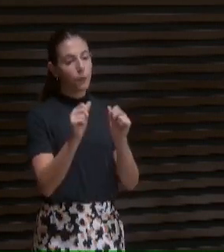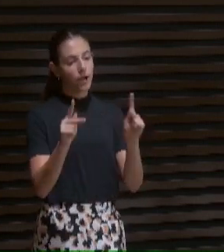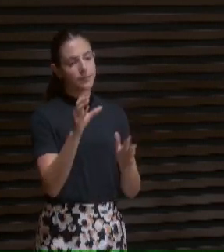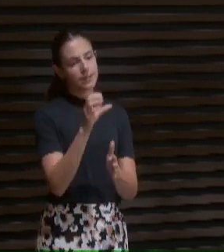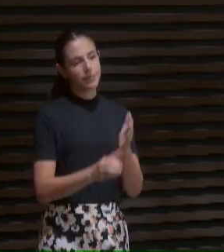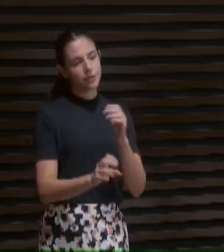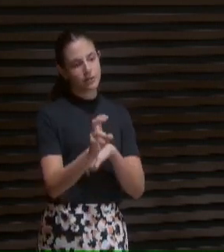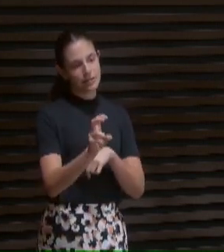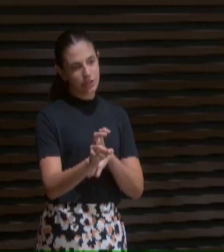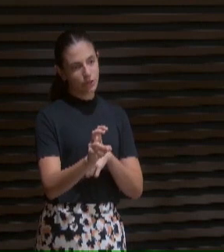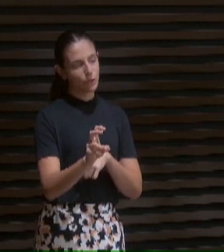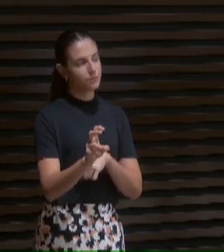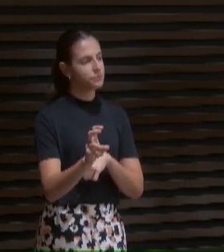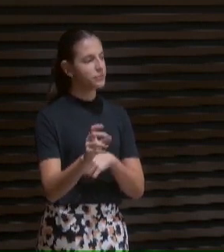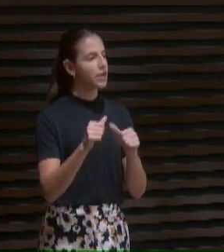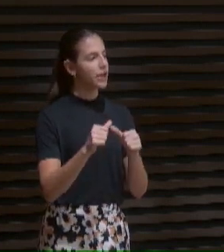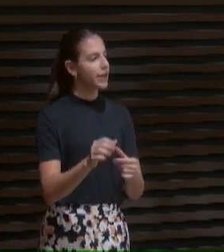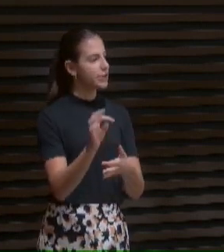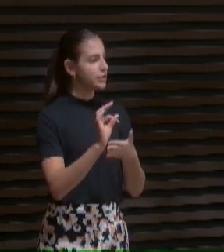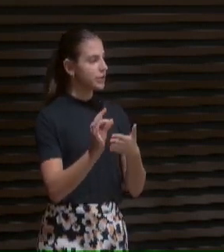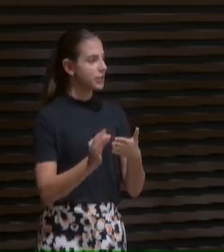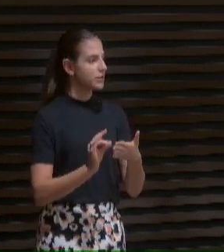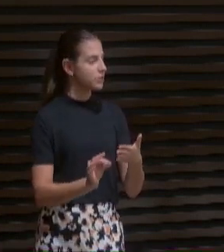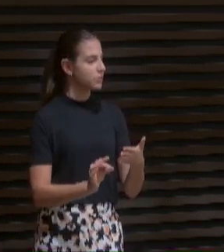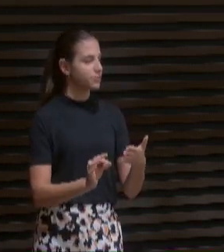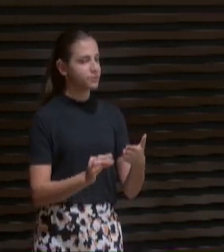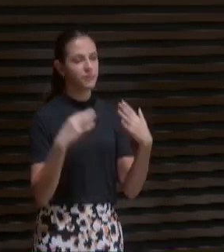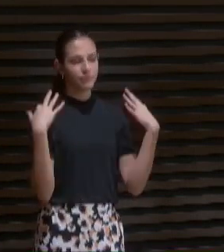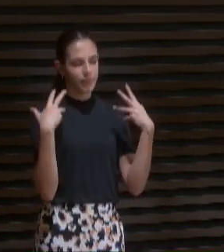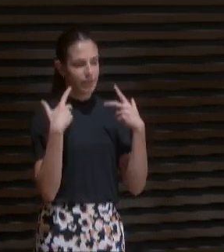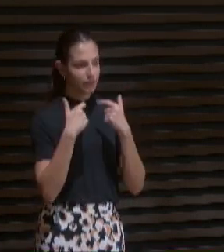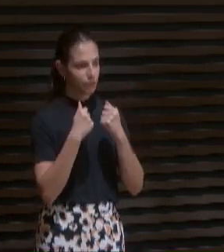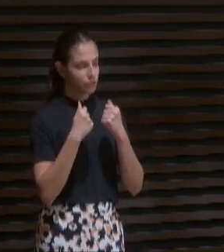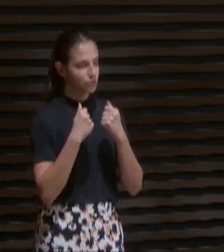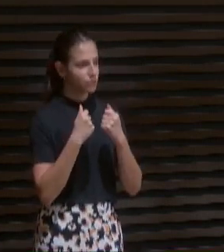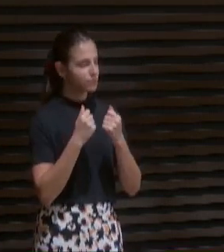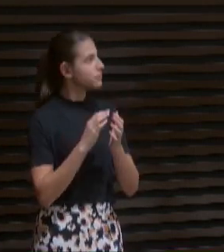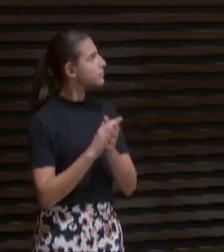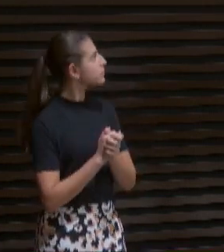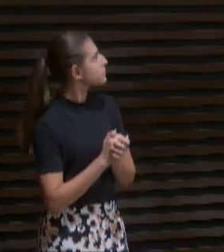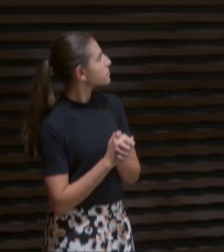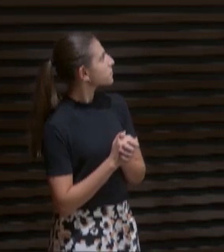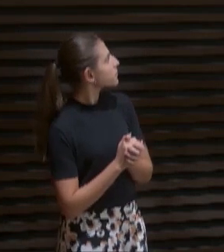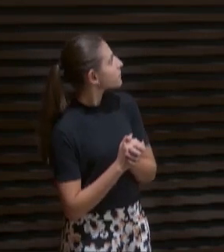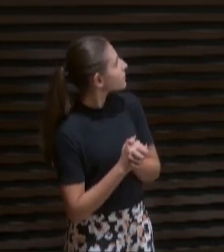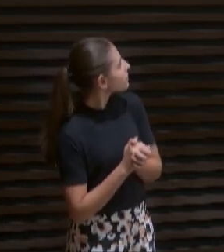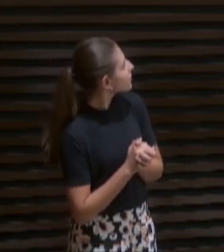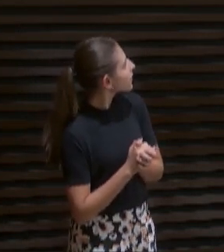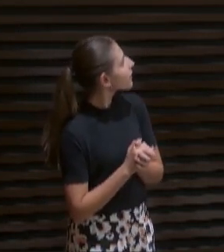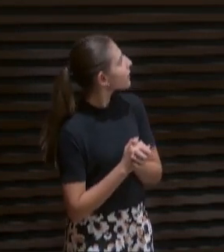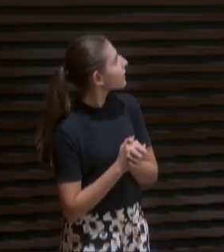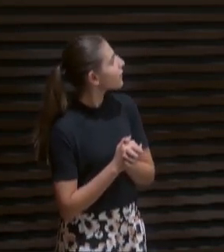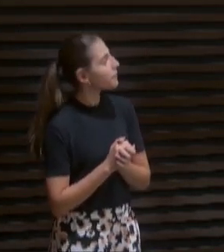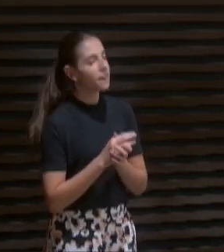5. Esse texto aí, ele é maravilhoso. Vi. O